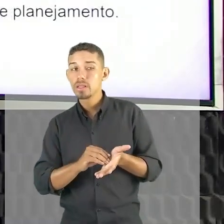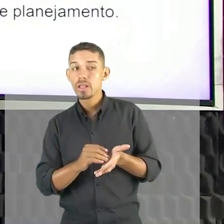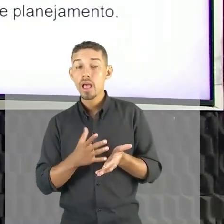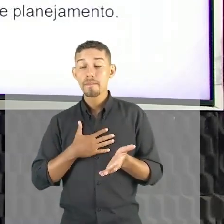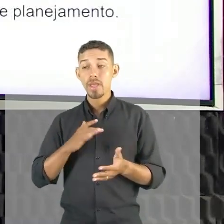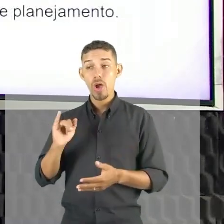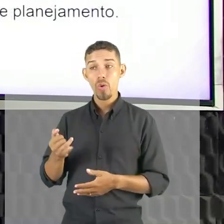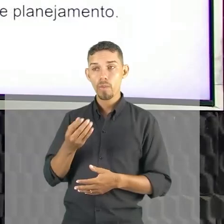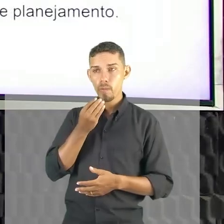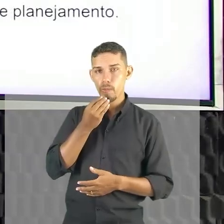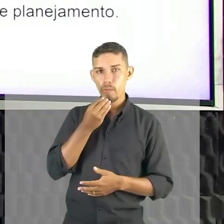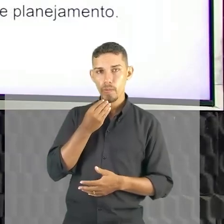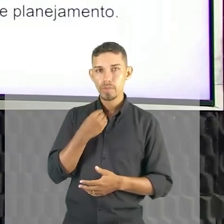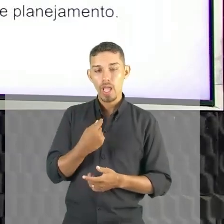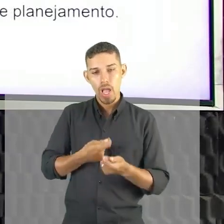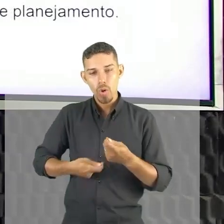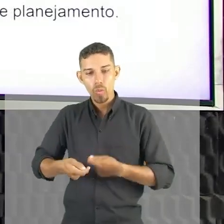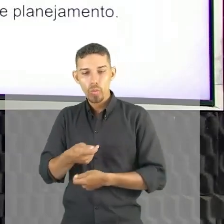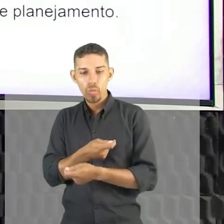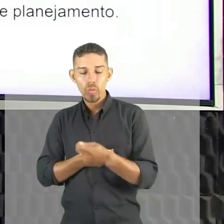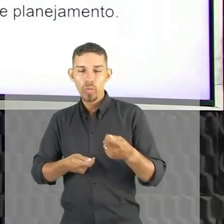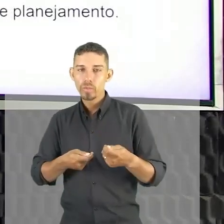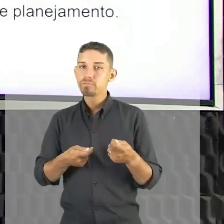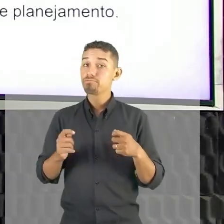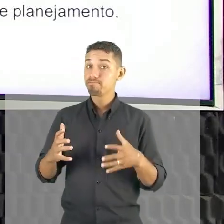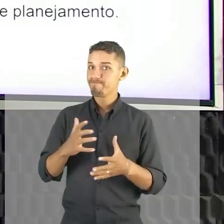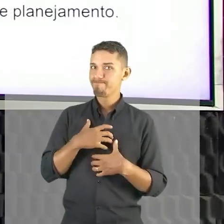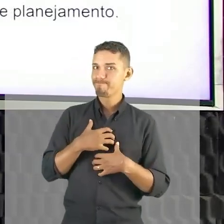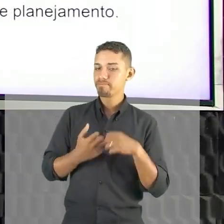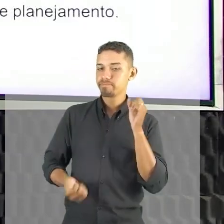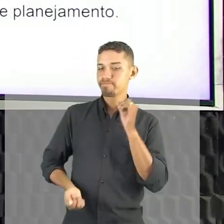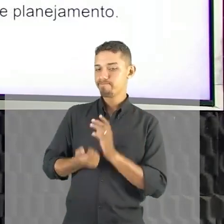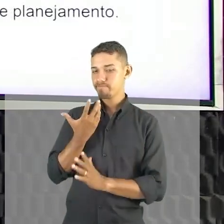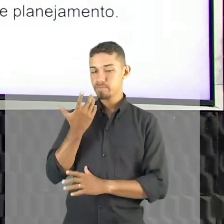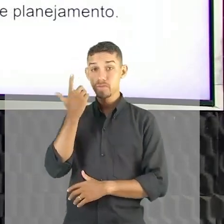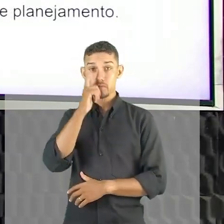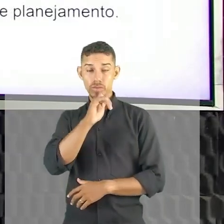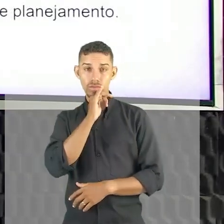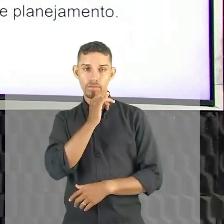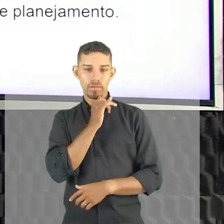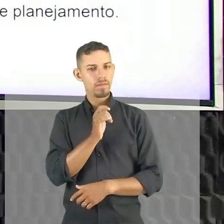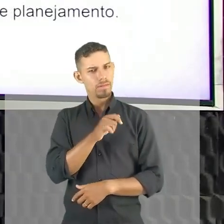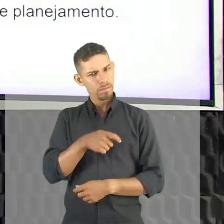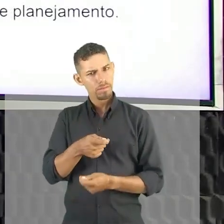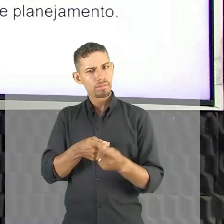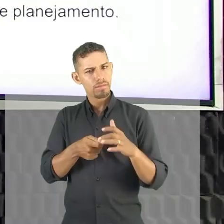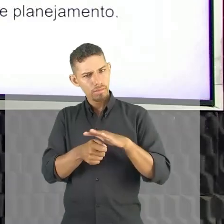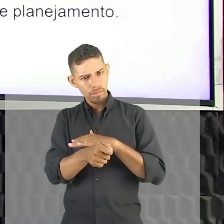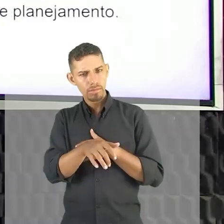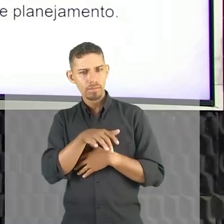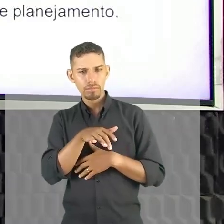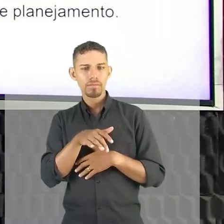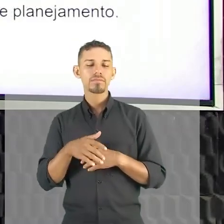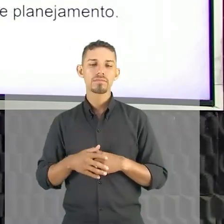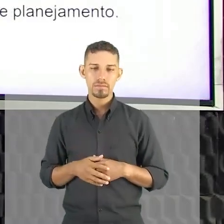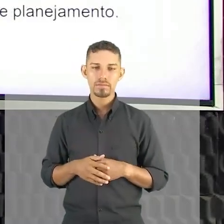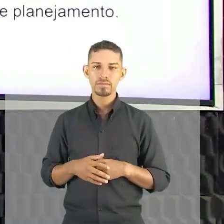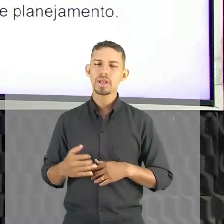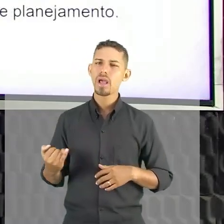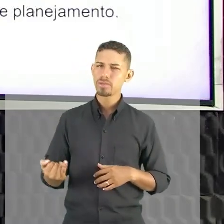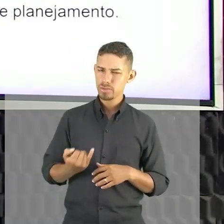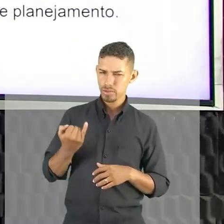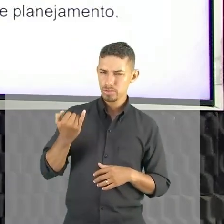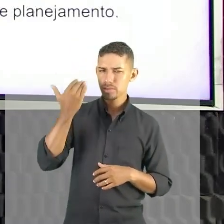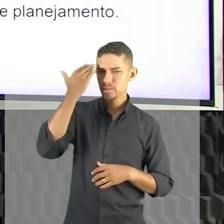minha oportunidade econômica no sentido da produção para que eu possa, então, colocar essas mercadorias dentro desse processo. Então, é muito